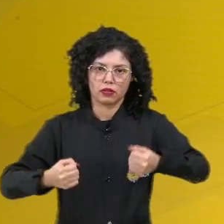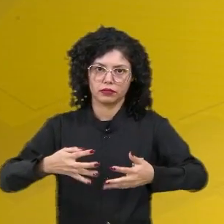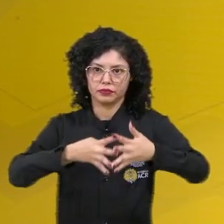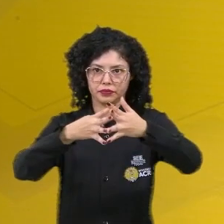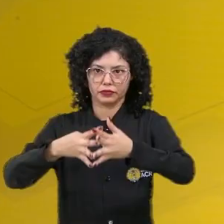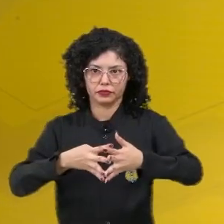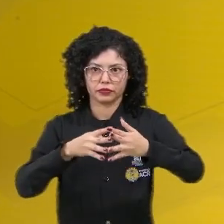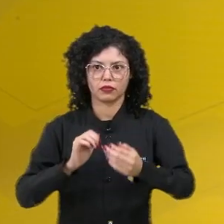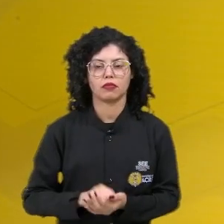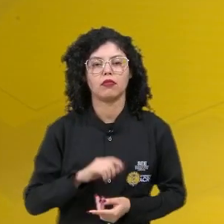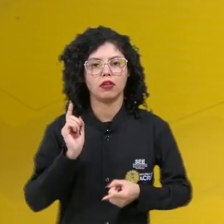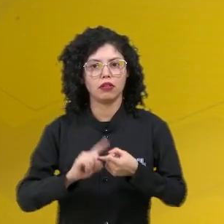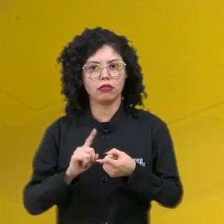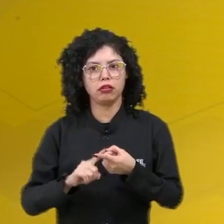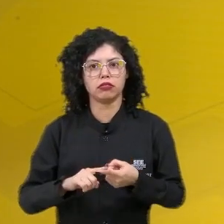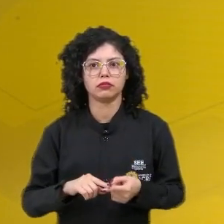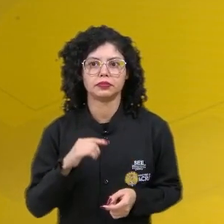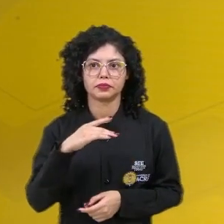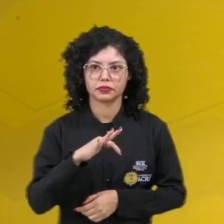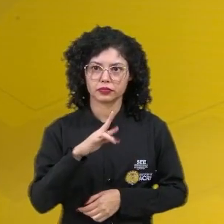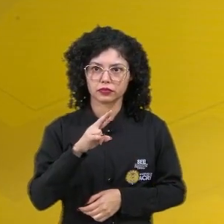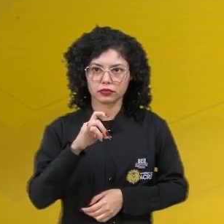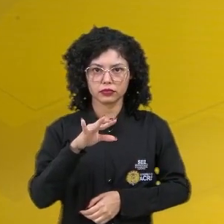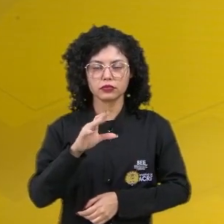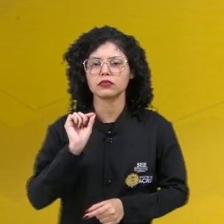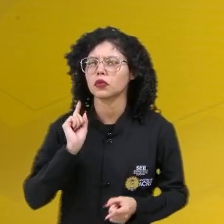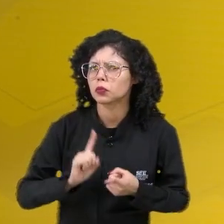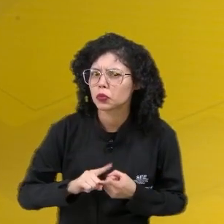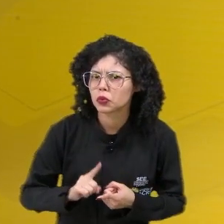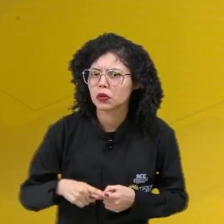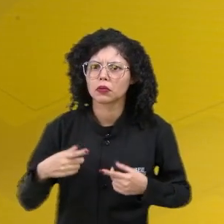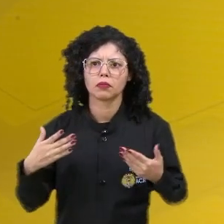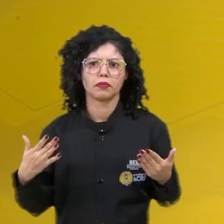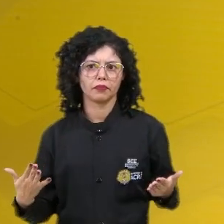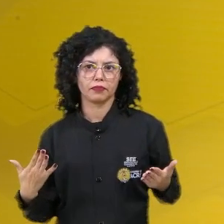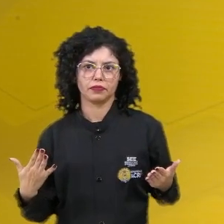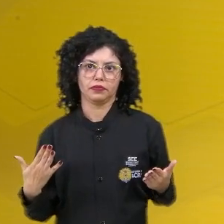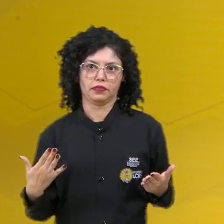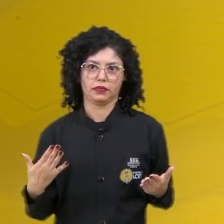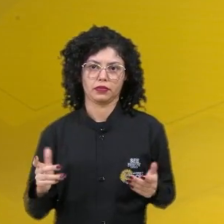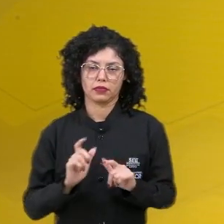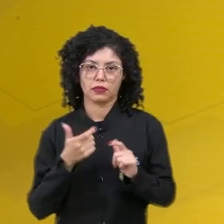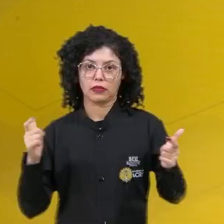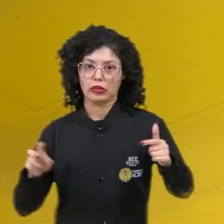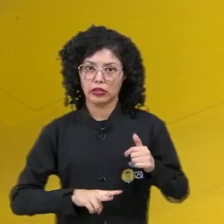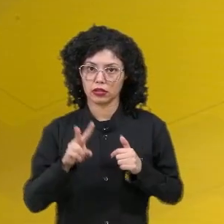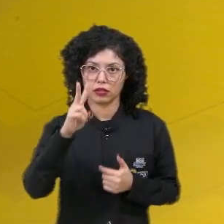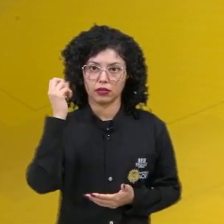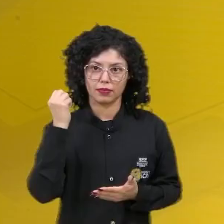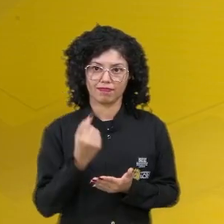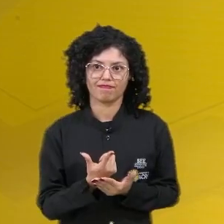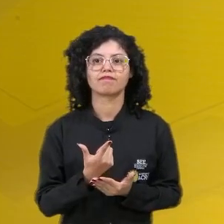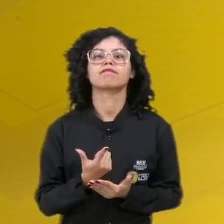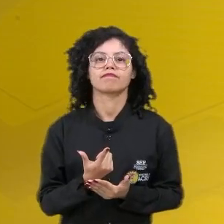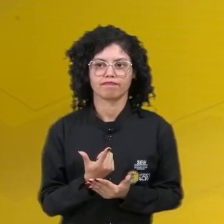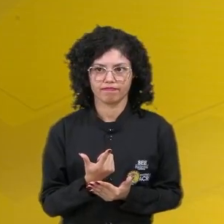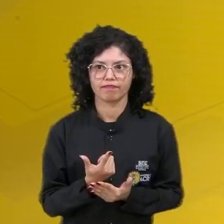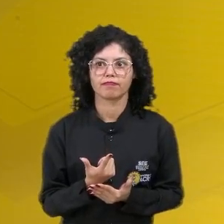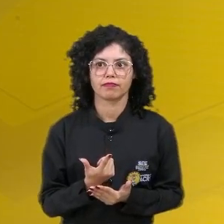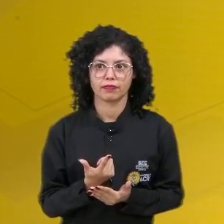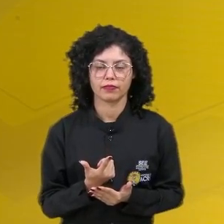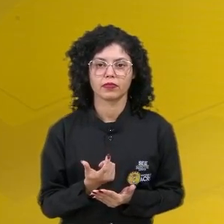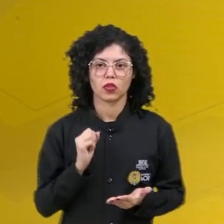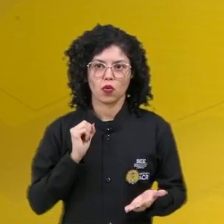que o Brasil não tem as ferrovias aí como principal modal de transporte? É um alto valor investido. Tá? Então,